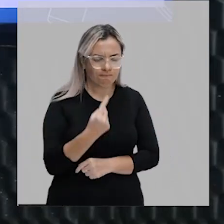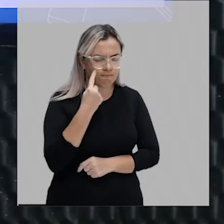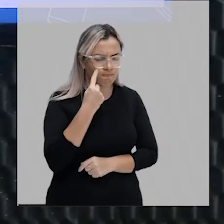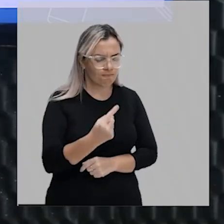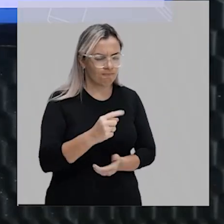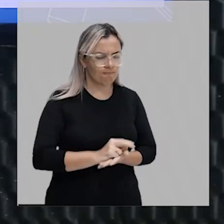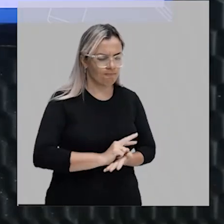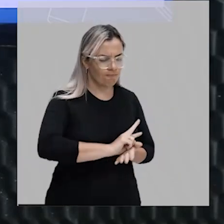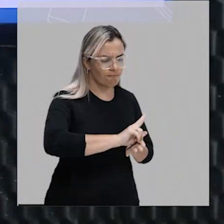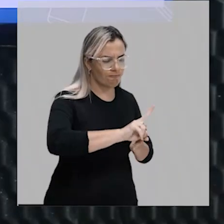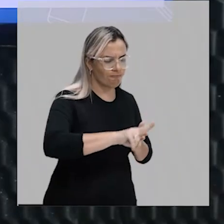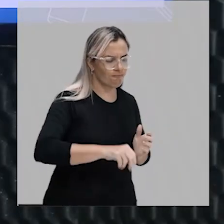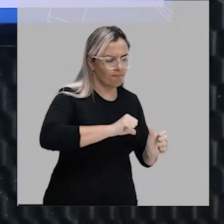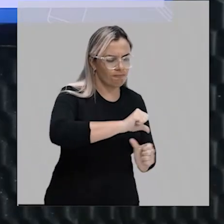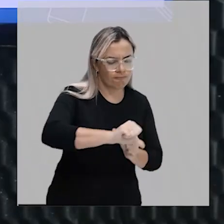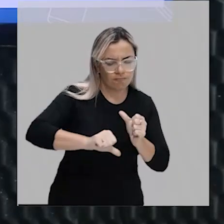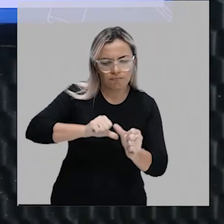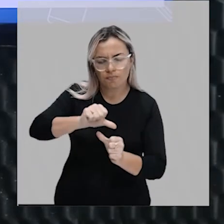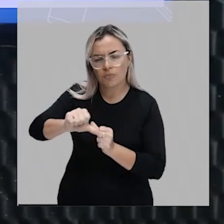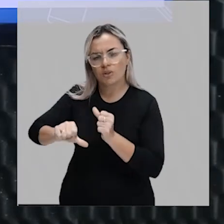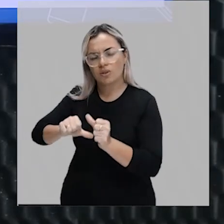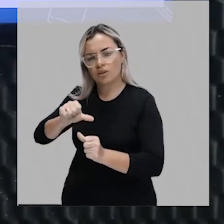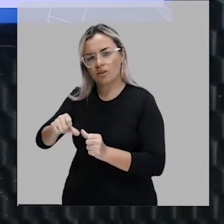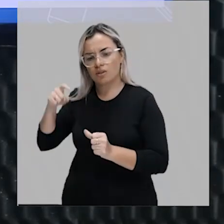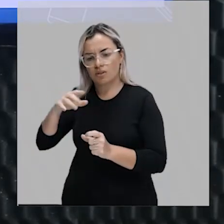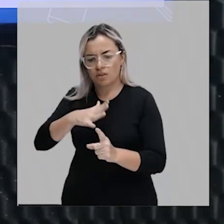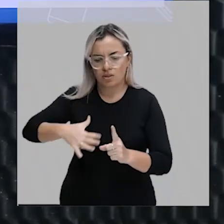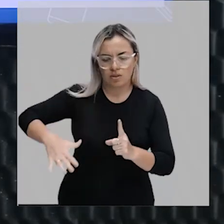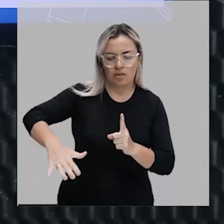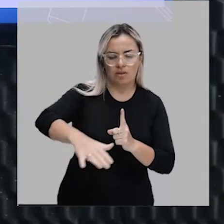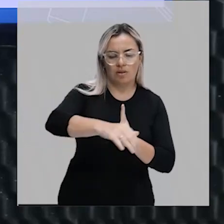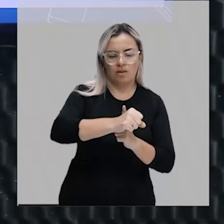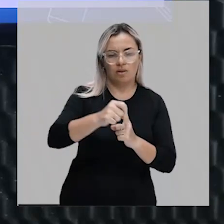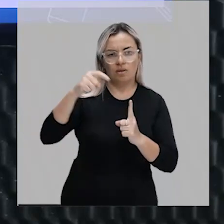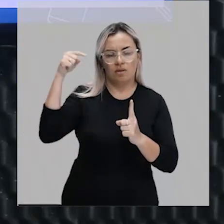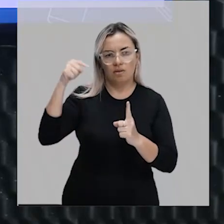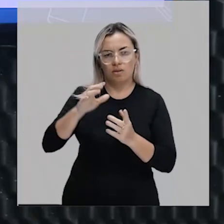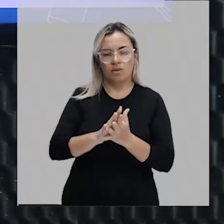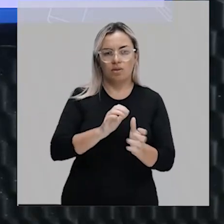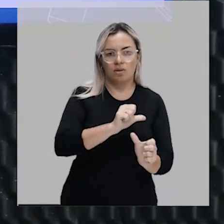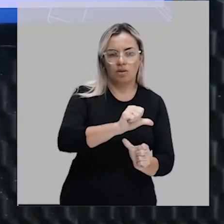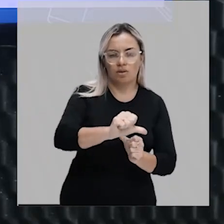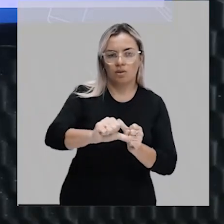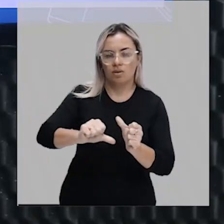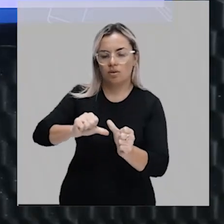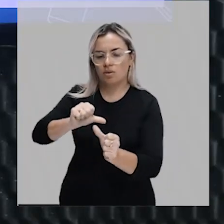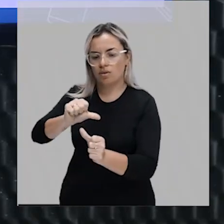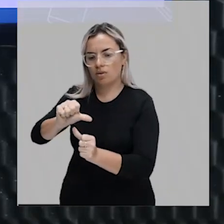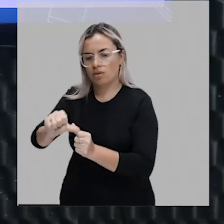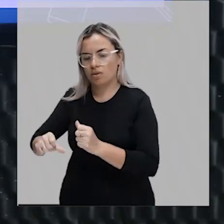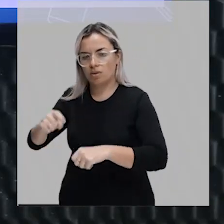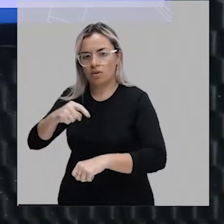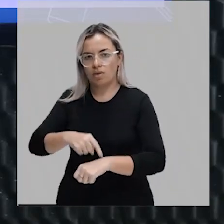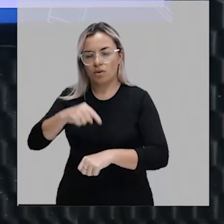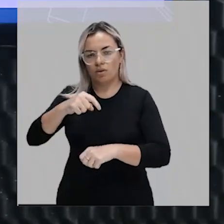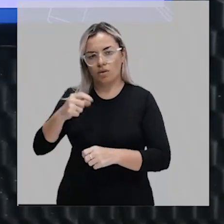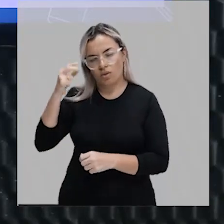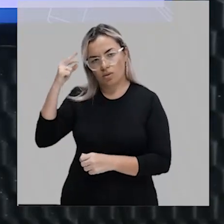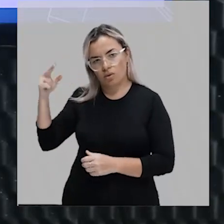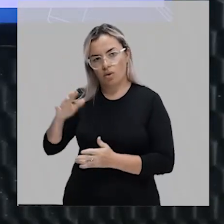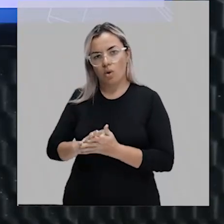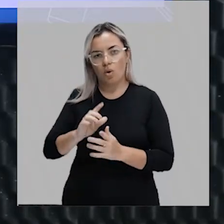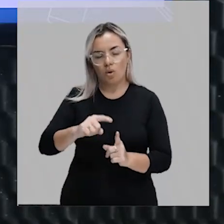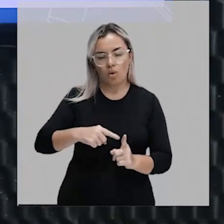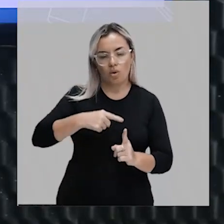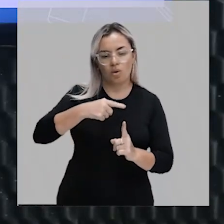uma série de transformações que as sociedades vão passar ali naquele momento que o